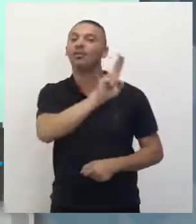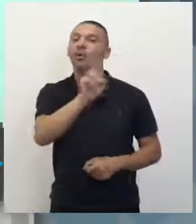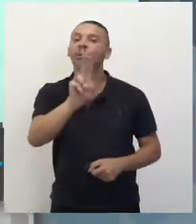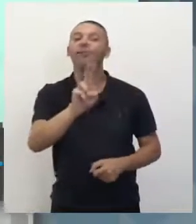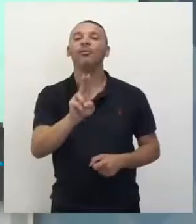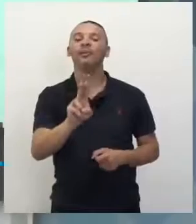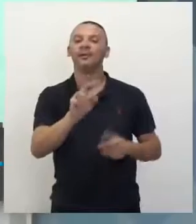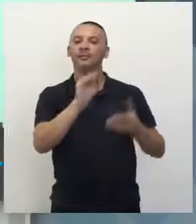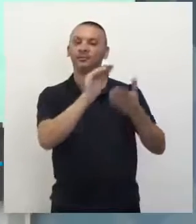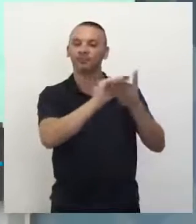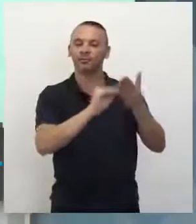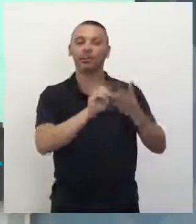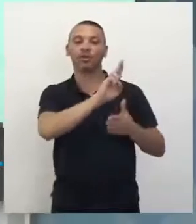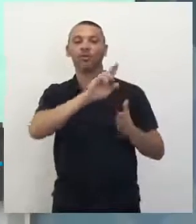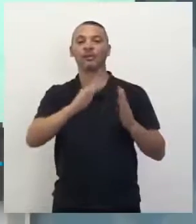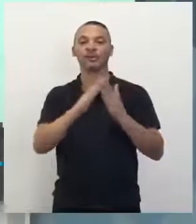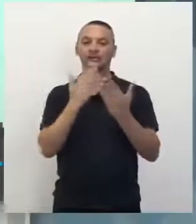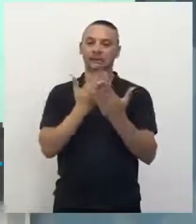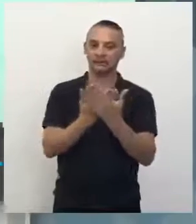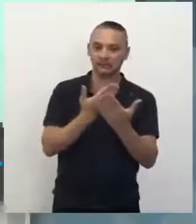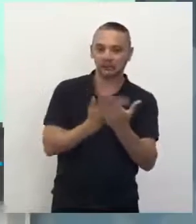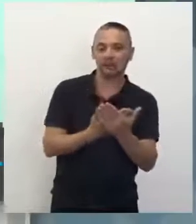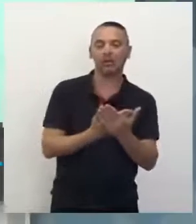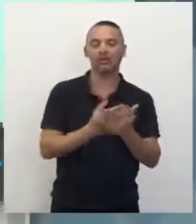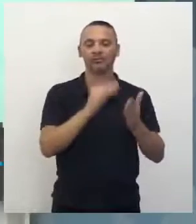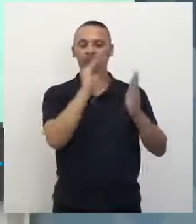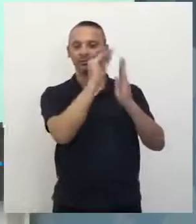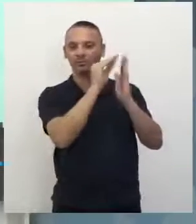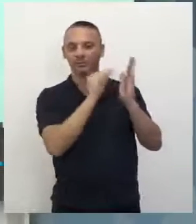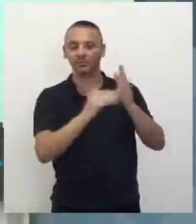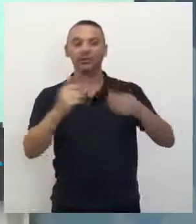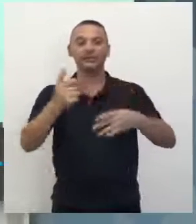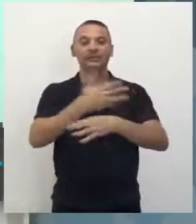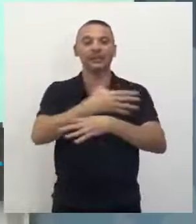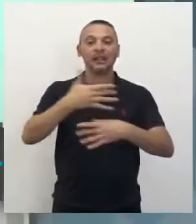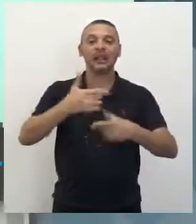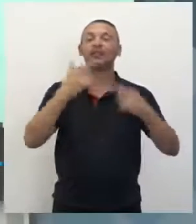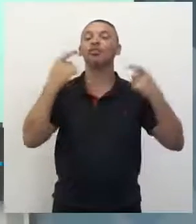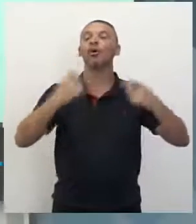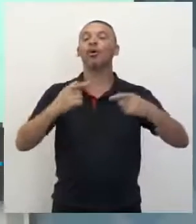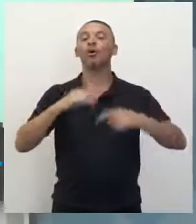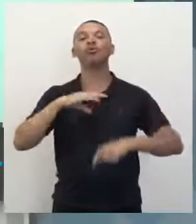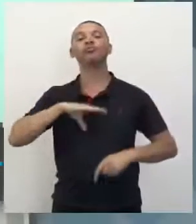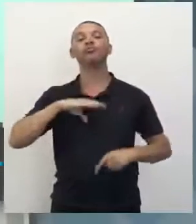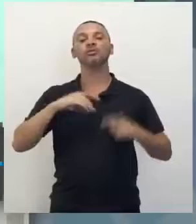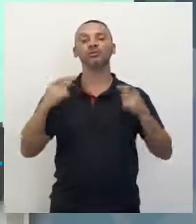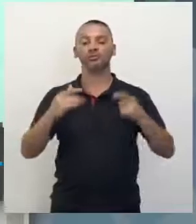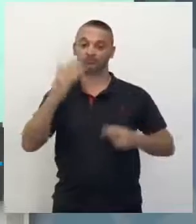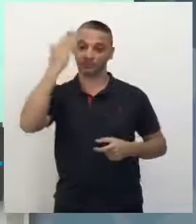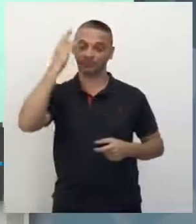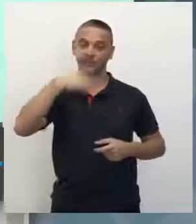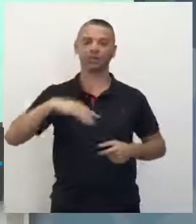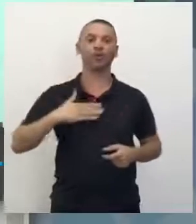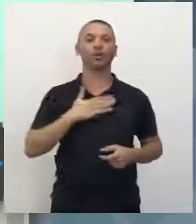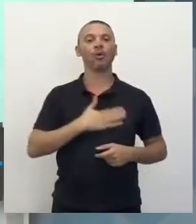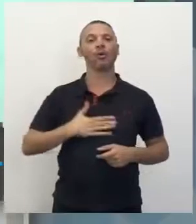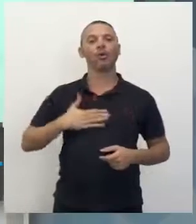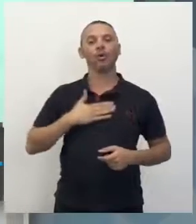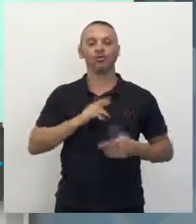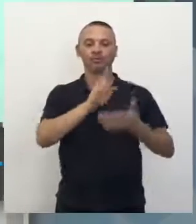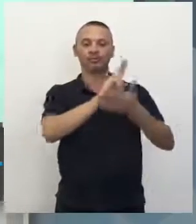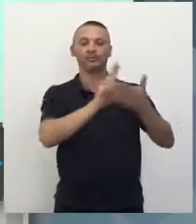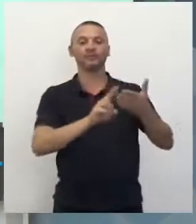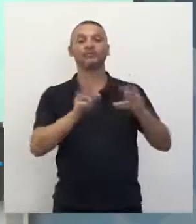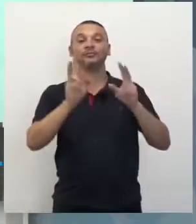aluno, ou o nome da escola, ou o nome do aluno da escola, o nome da cidade. Quem já acompanha a nossa aula sabe que a gente gosta. Não é sempre que dá,